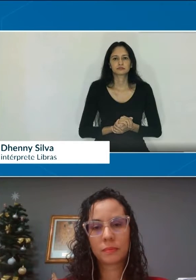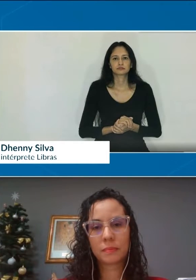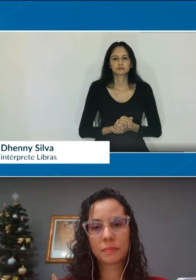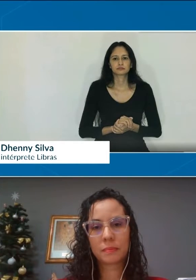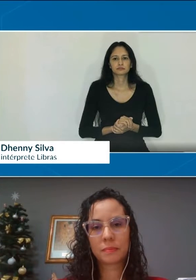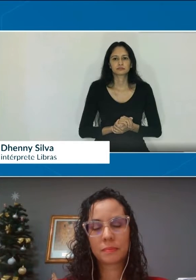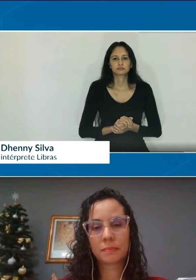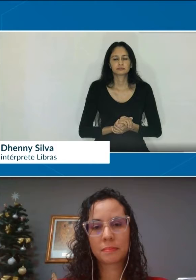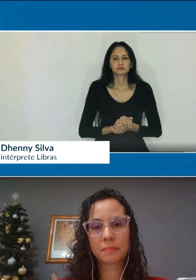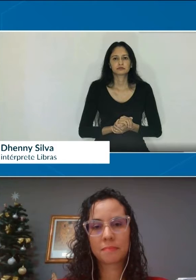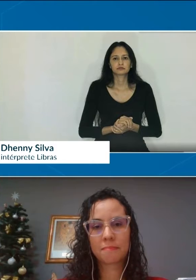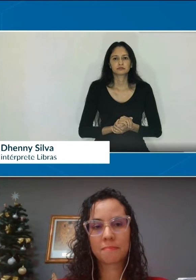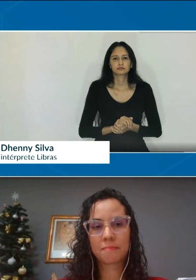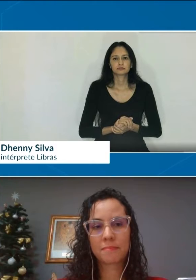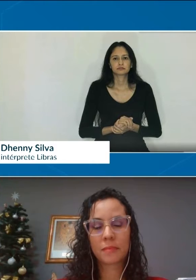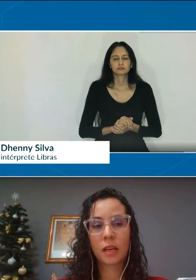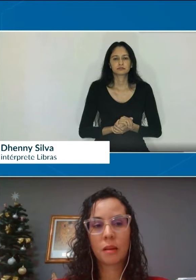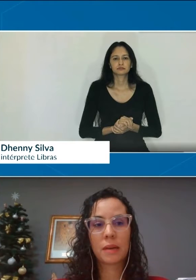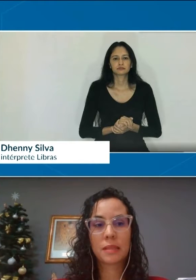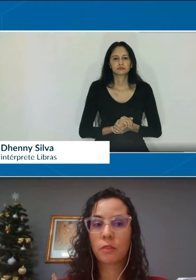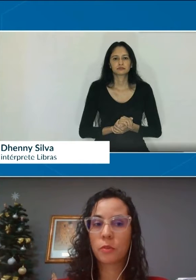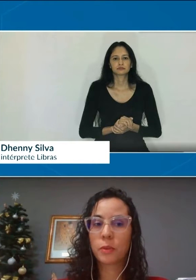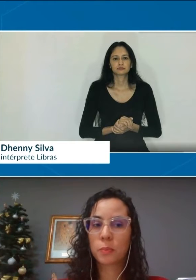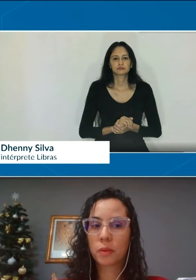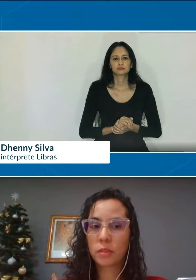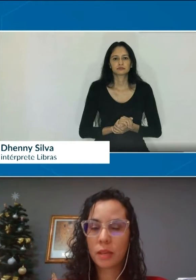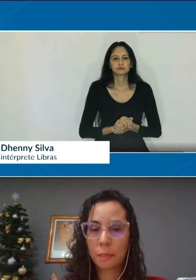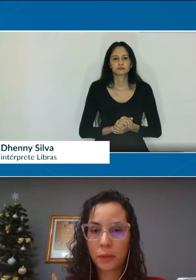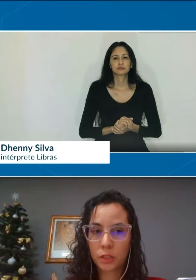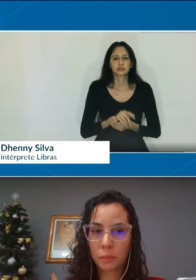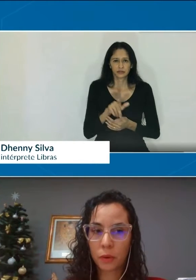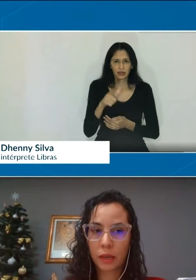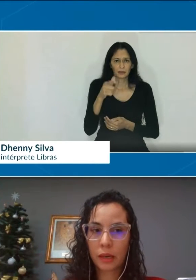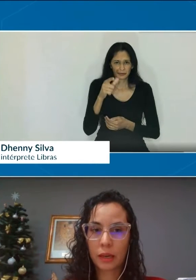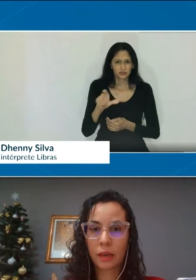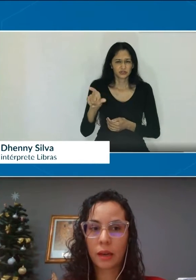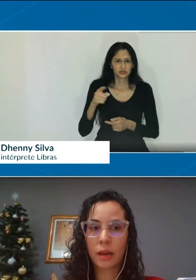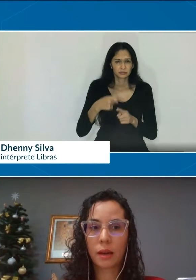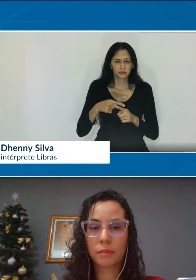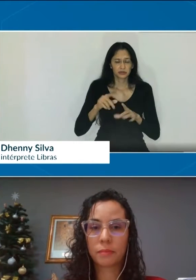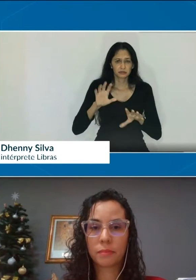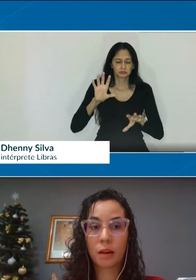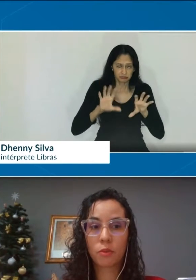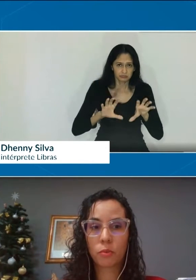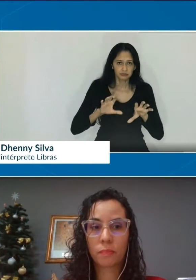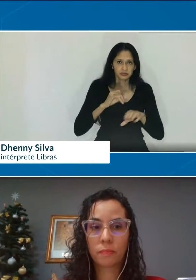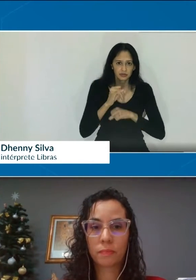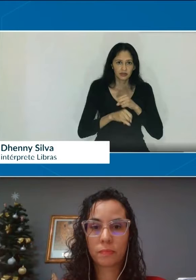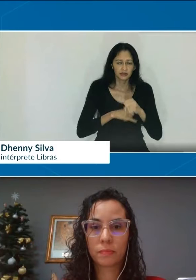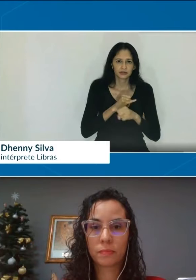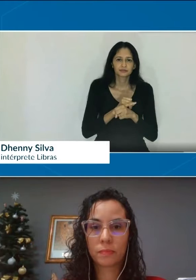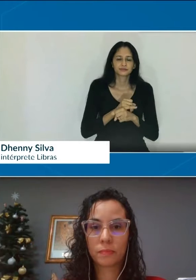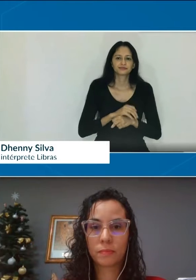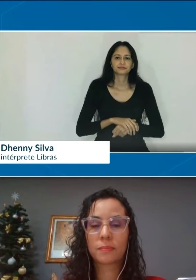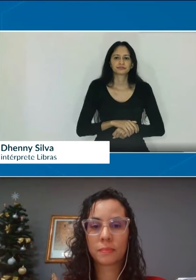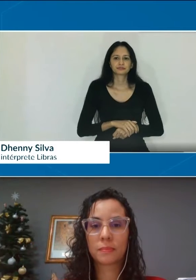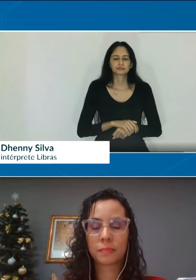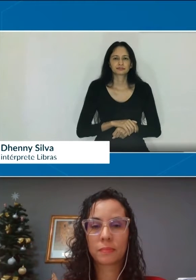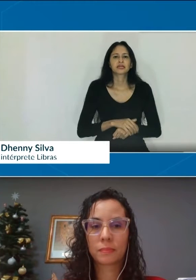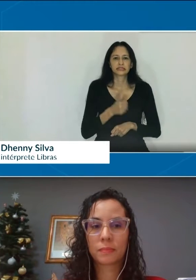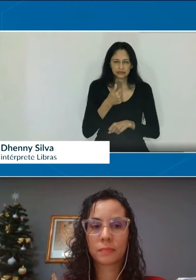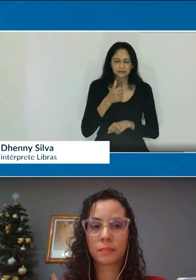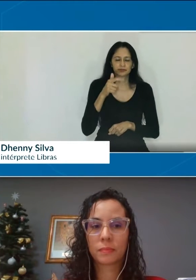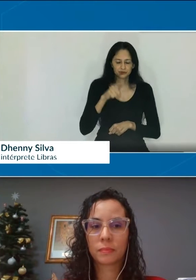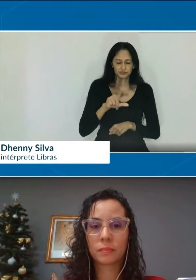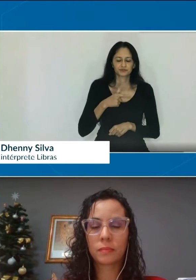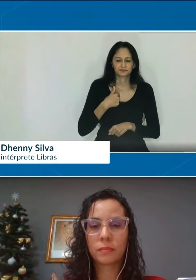um pouco mais próximos de casa, seria isso? Marcelo, eu vou pedir para você repetir, porque travou. Perfeito,